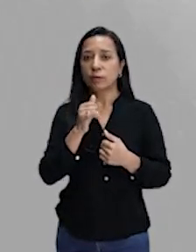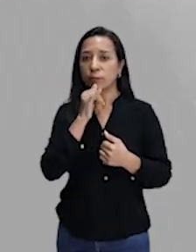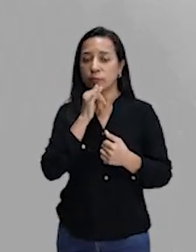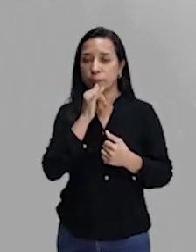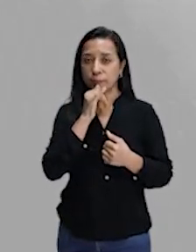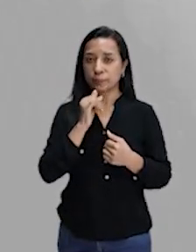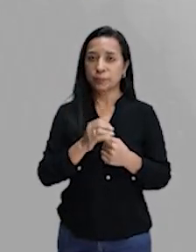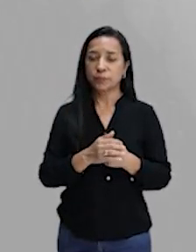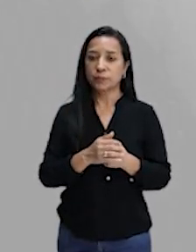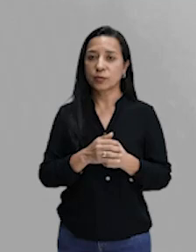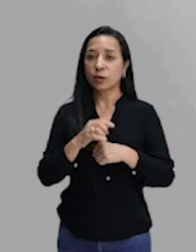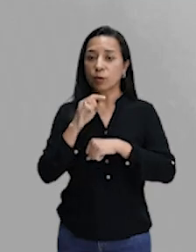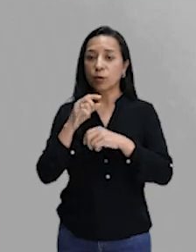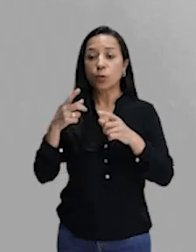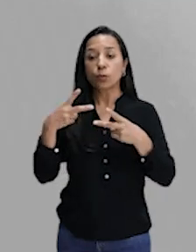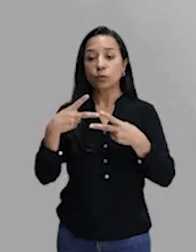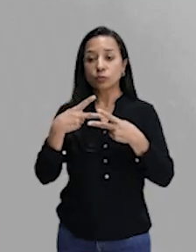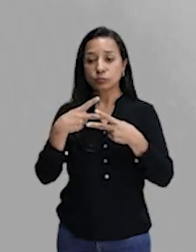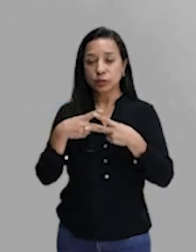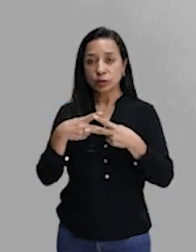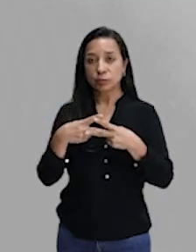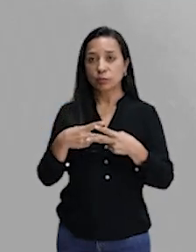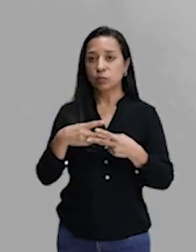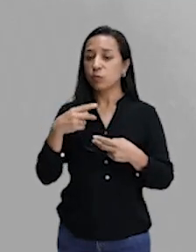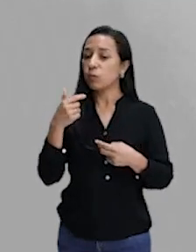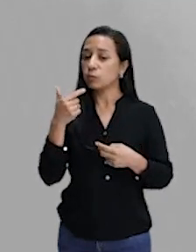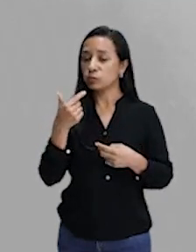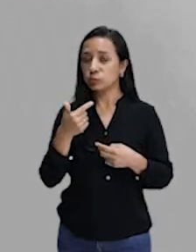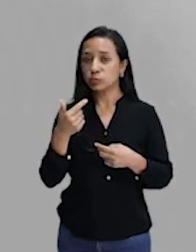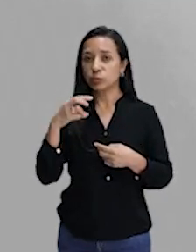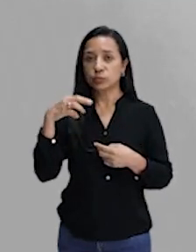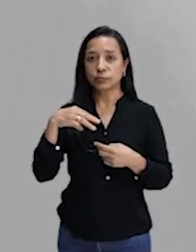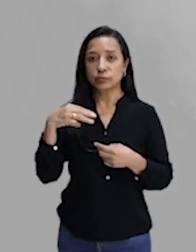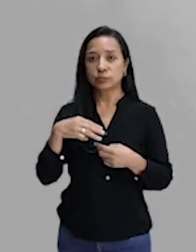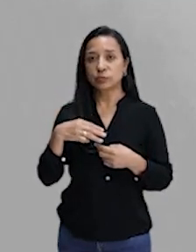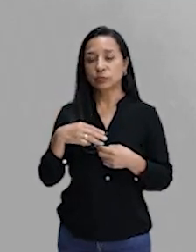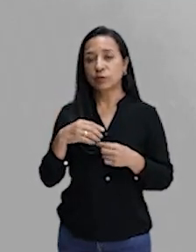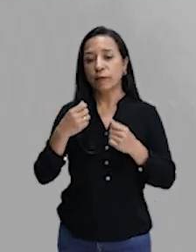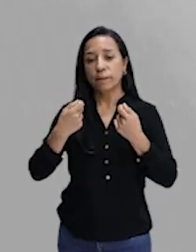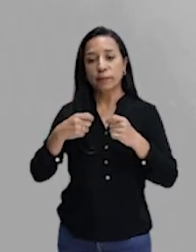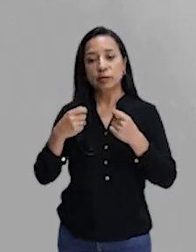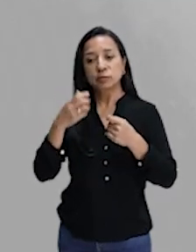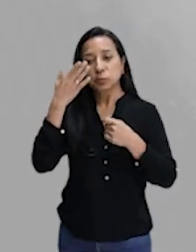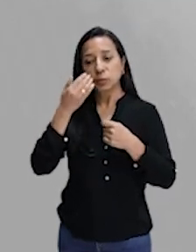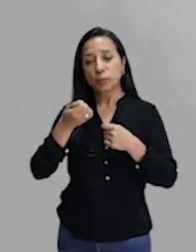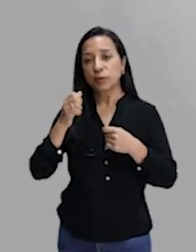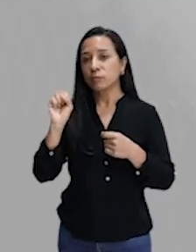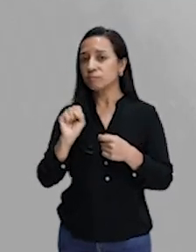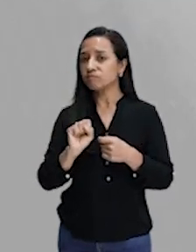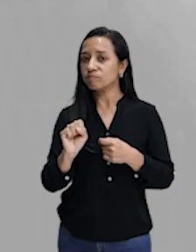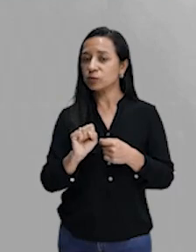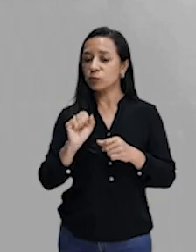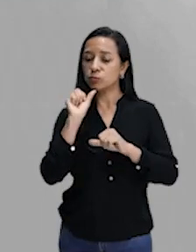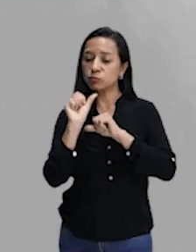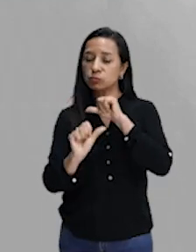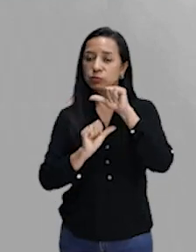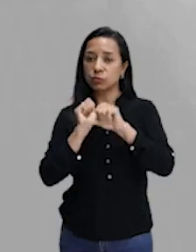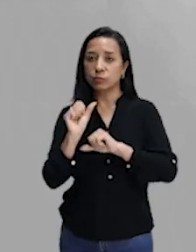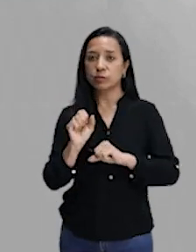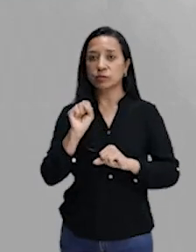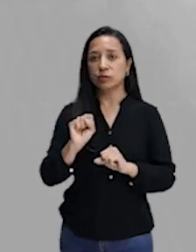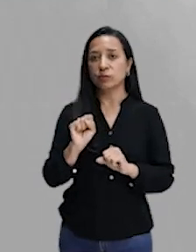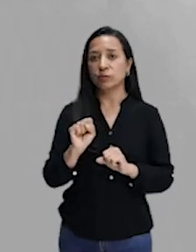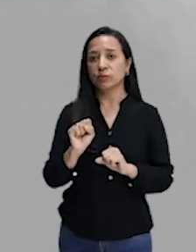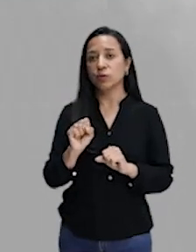nós temos que trabalhar em segundos certo dois minutos baixa fazer né